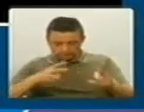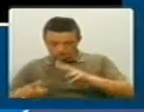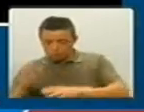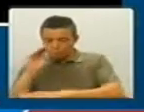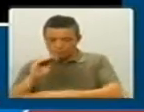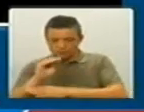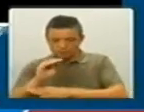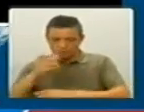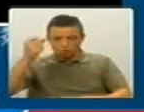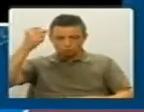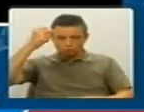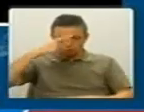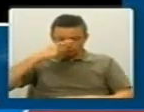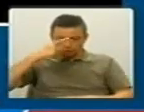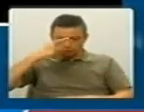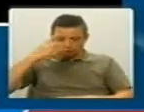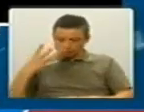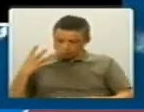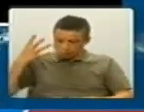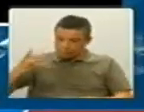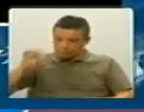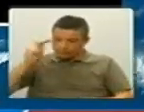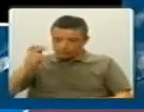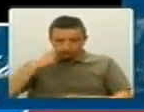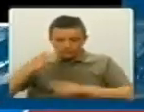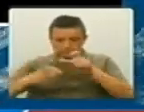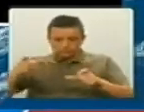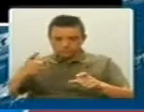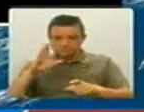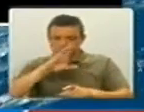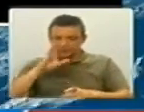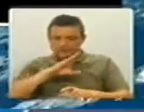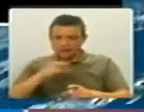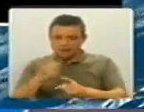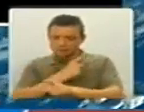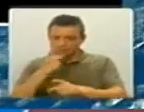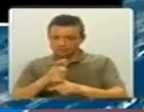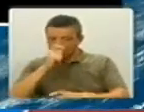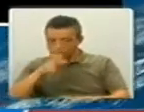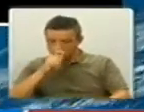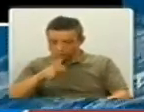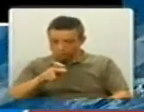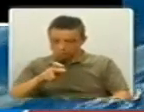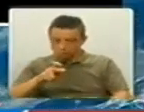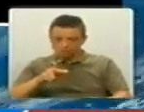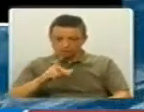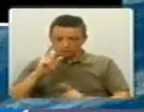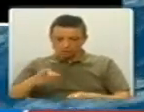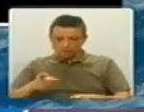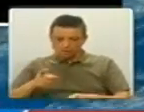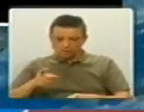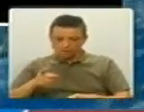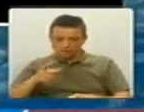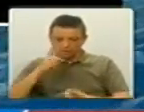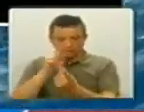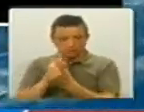veem o historial ao longo de 4 anos desse cliente para ver se há alguma coisa que bate errado precisamente nesse tipo de